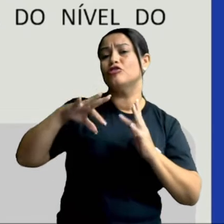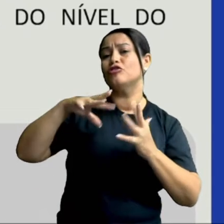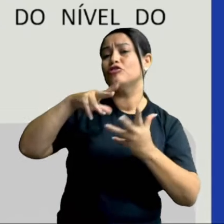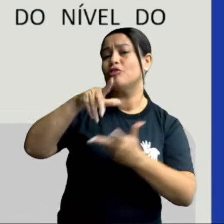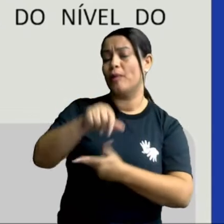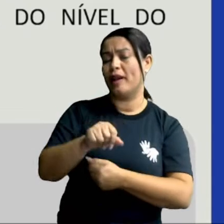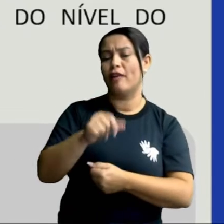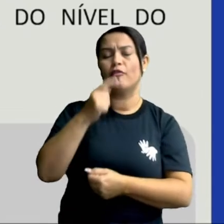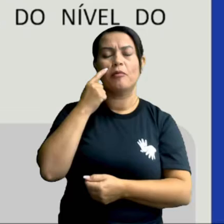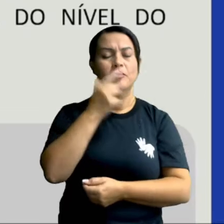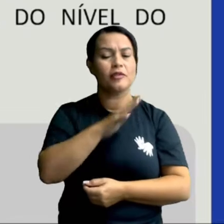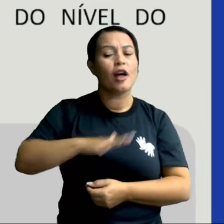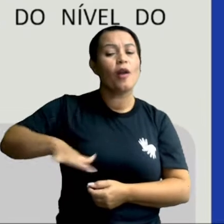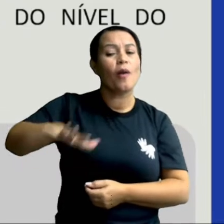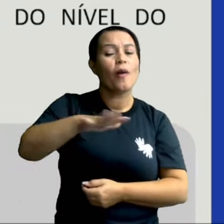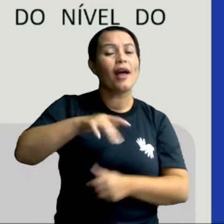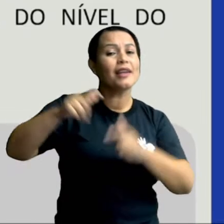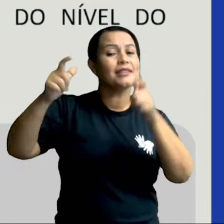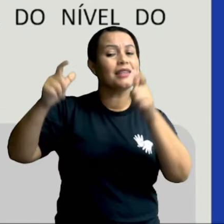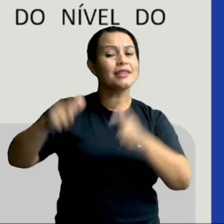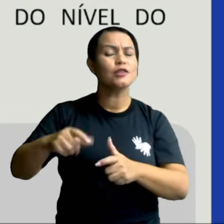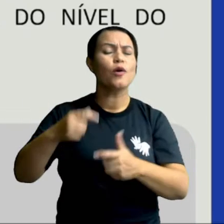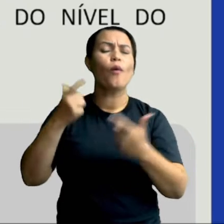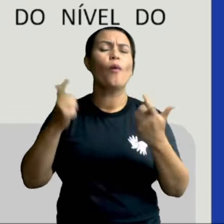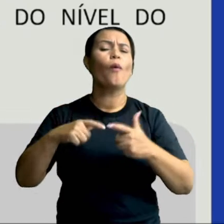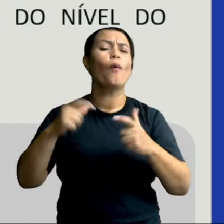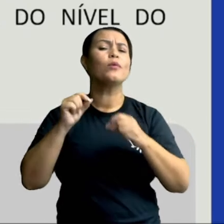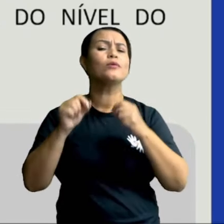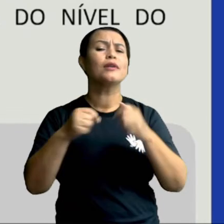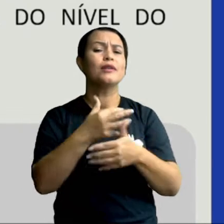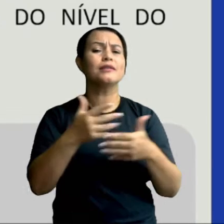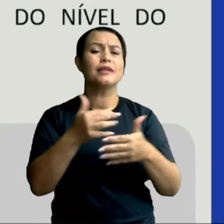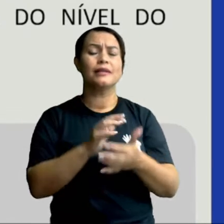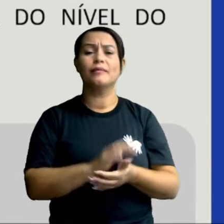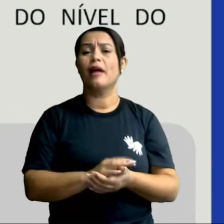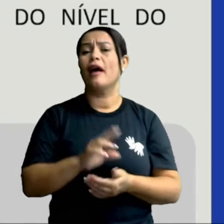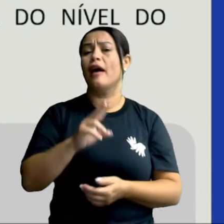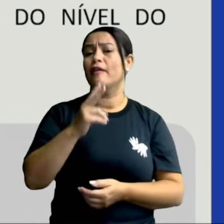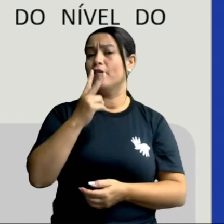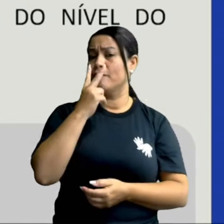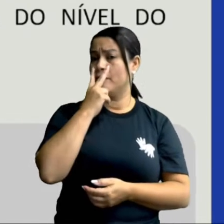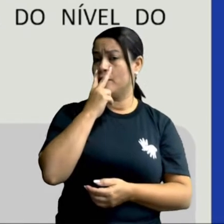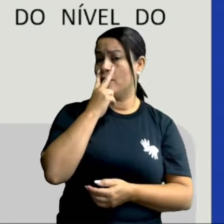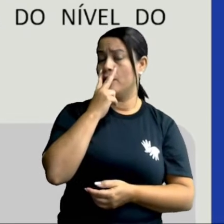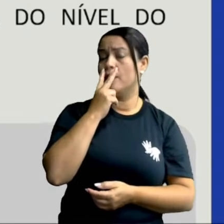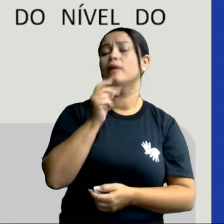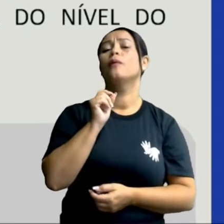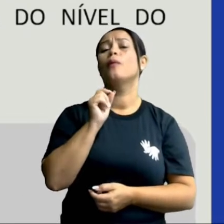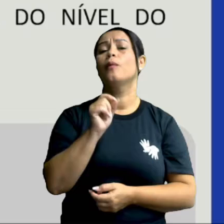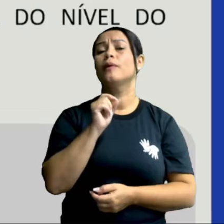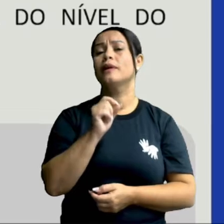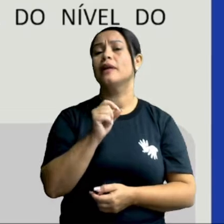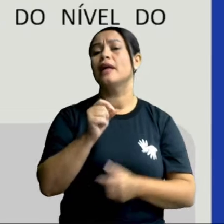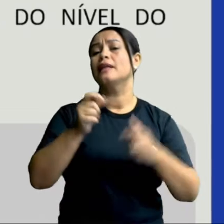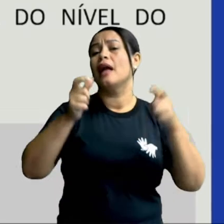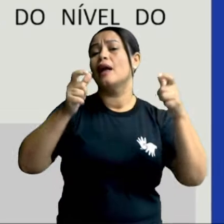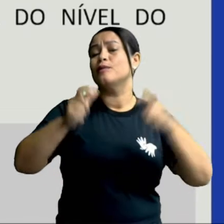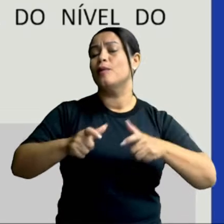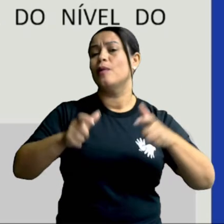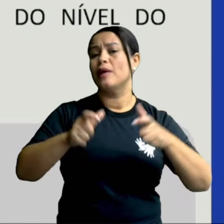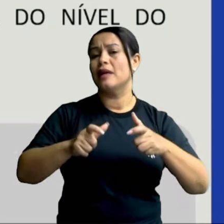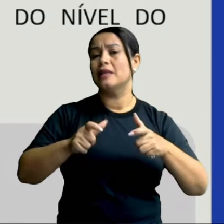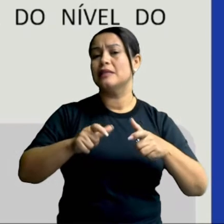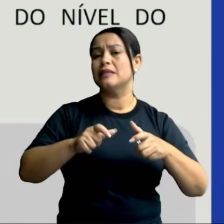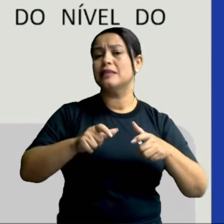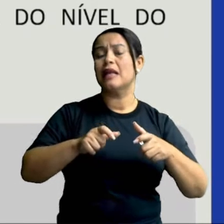da localização. Onde é que está localizada a nossa cidade? Vitória de Santo Antão está localizada no Planalto